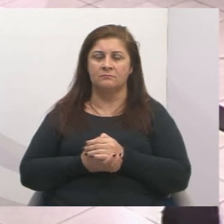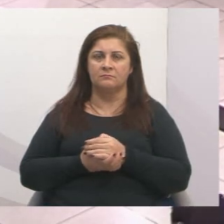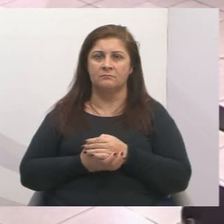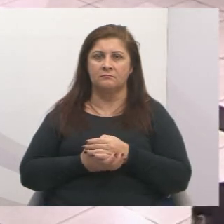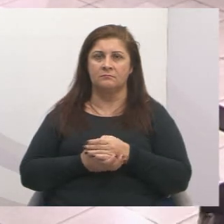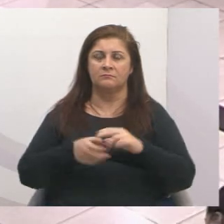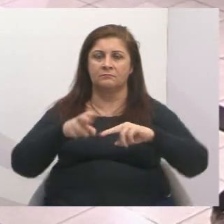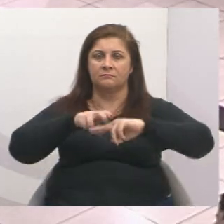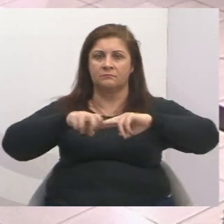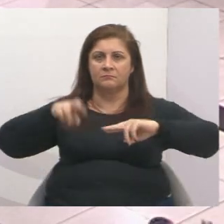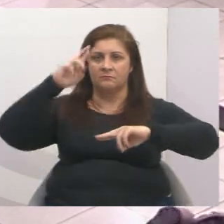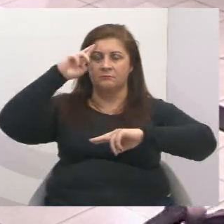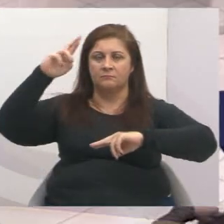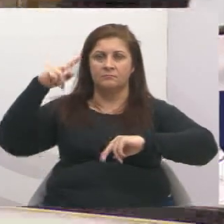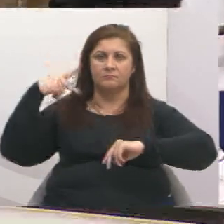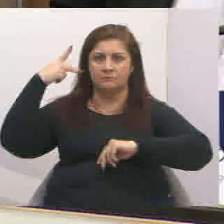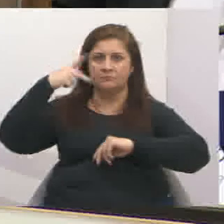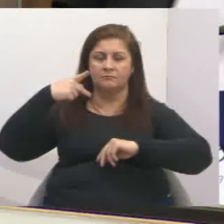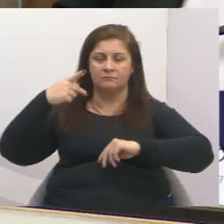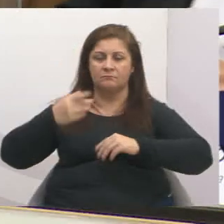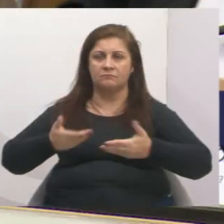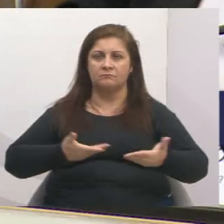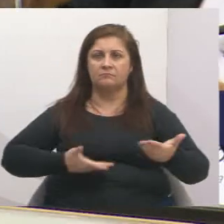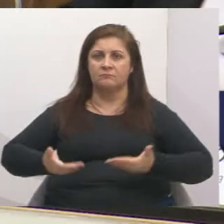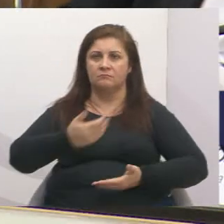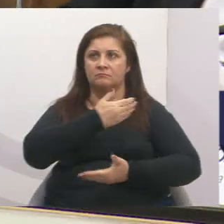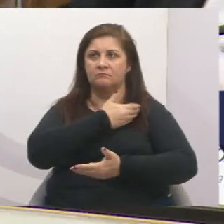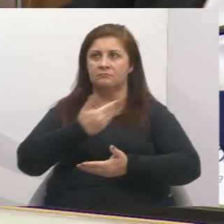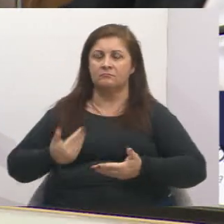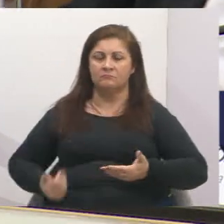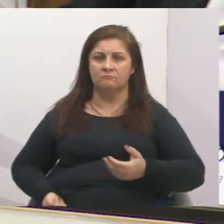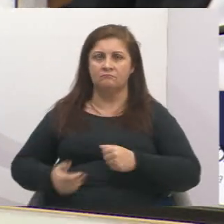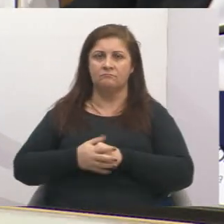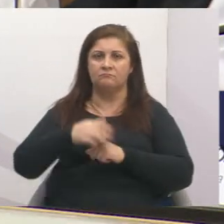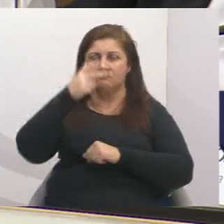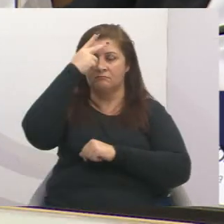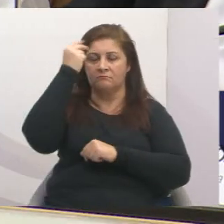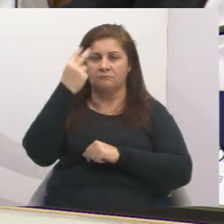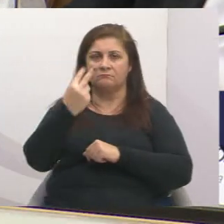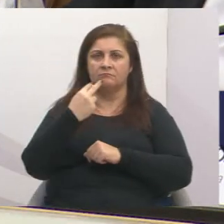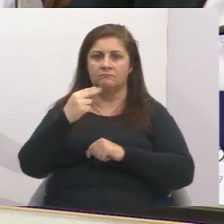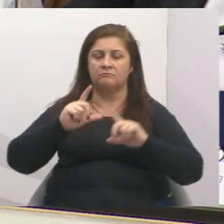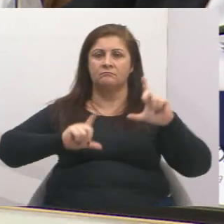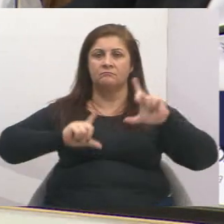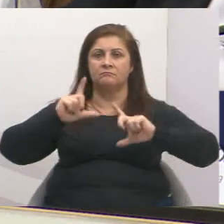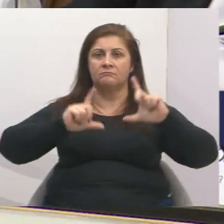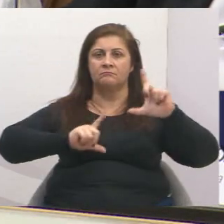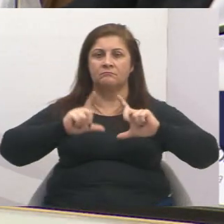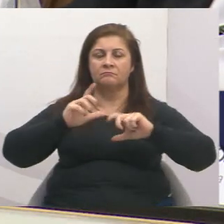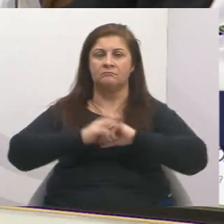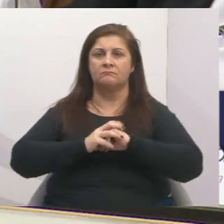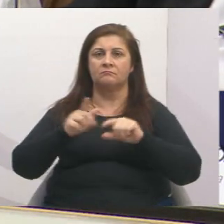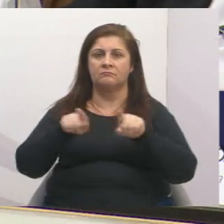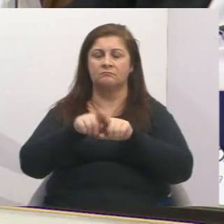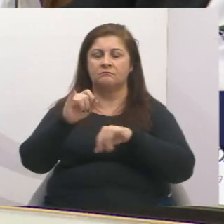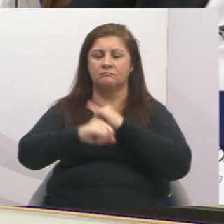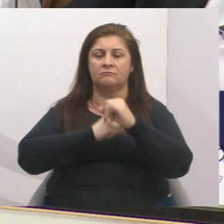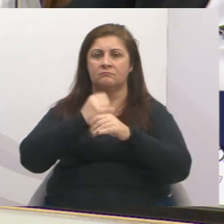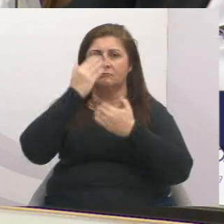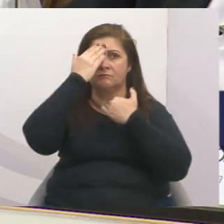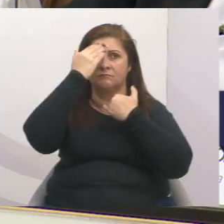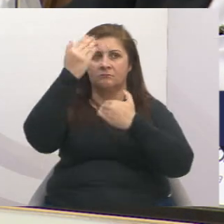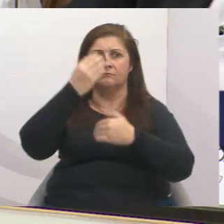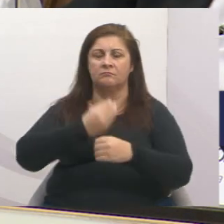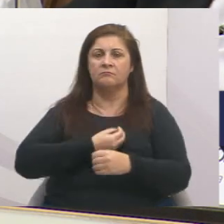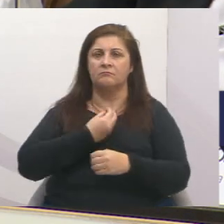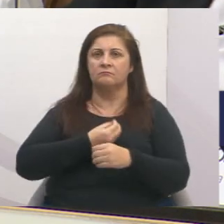Senhores membros da mesa, vereadores, servidor público presente, senhores telespectadores da TV Câmara e internautas, agradeço a